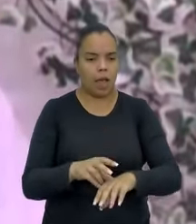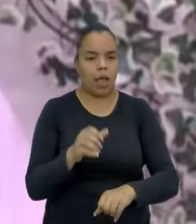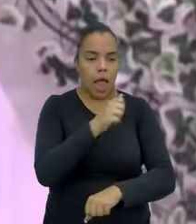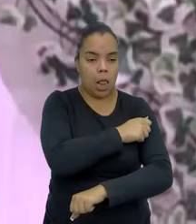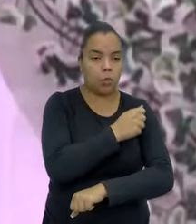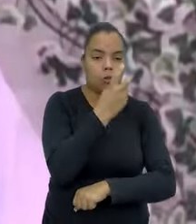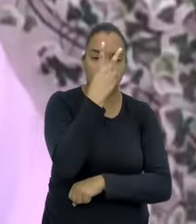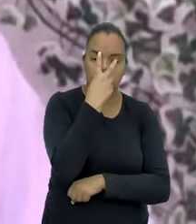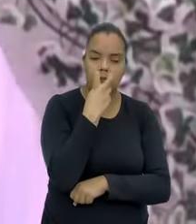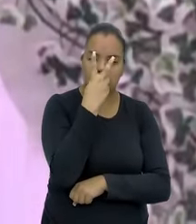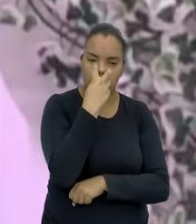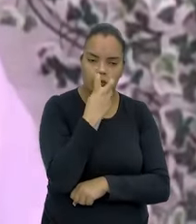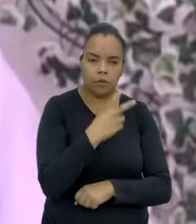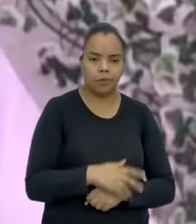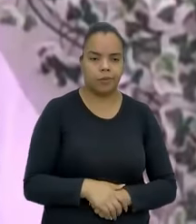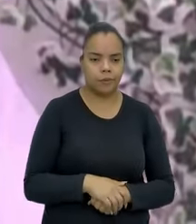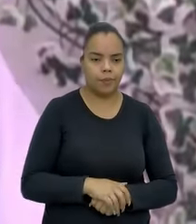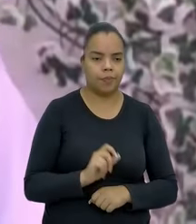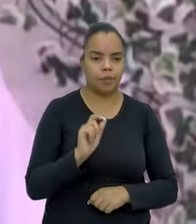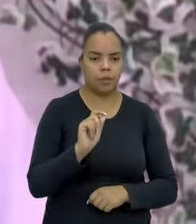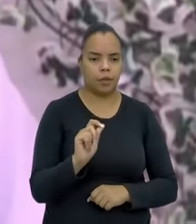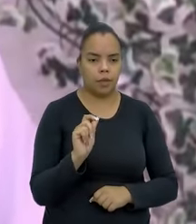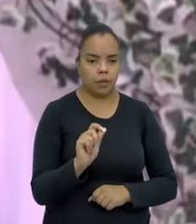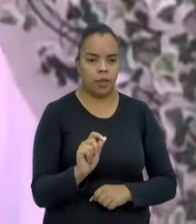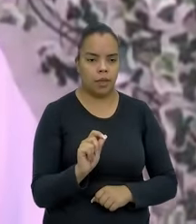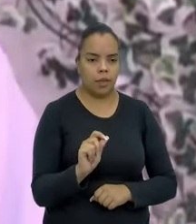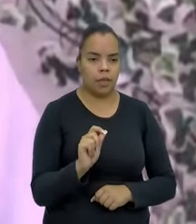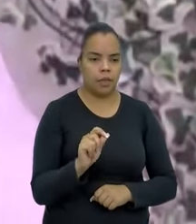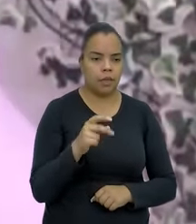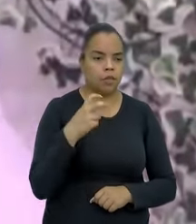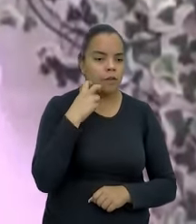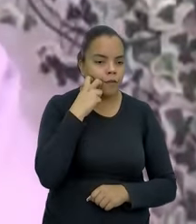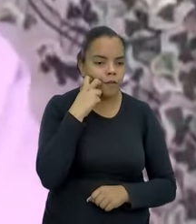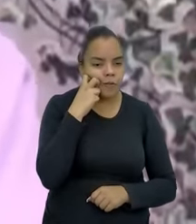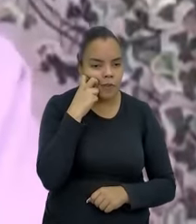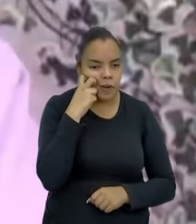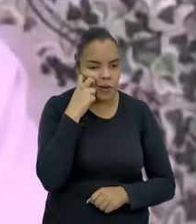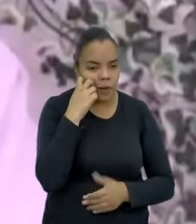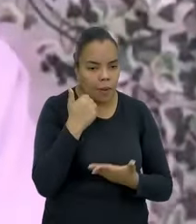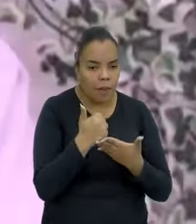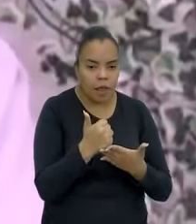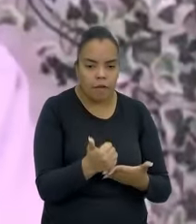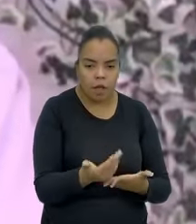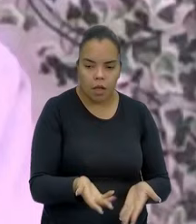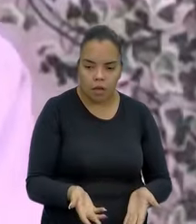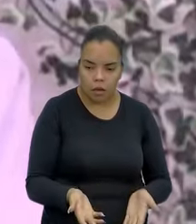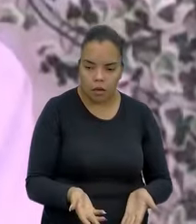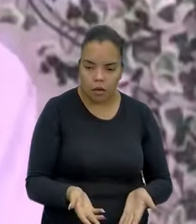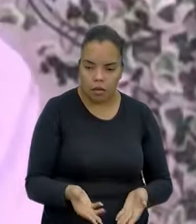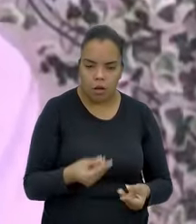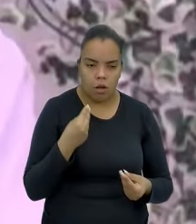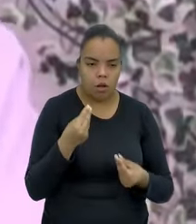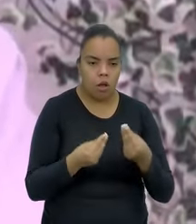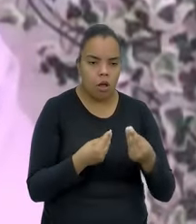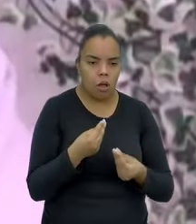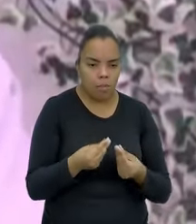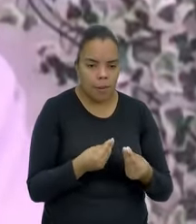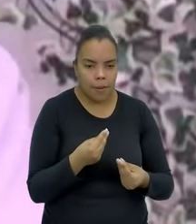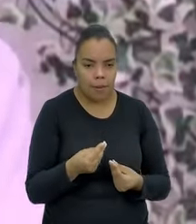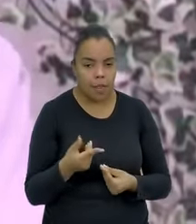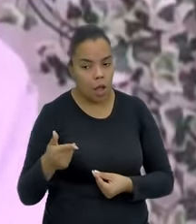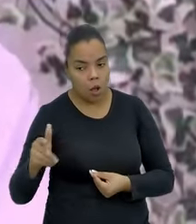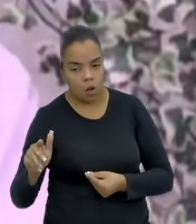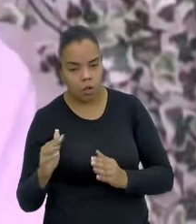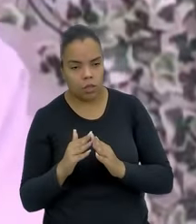primeiro dia que foi apresentado em sala de aula esse material que eu tinha vergonha gente de levar para sala de aula né Eu fui na para sua